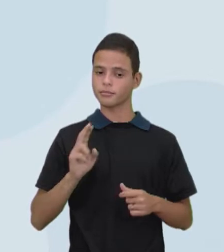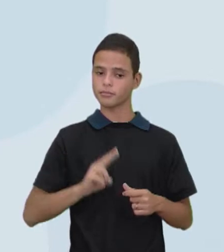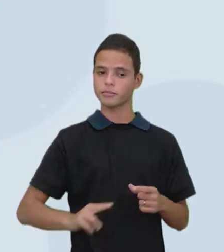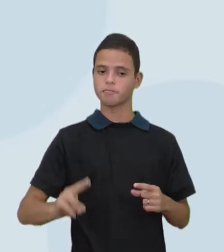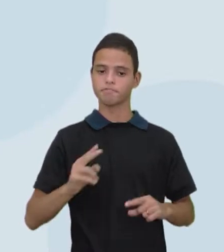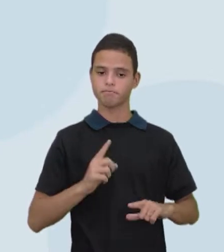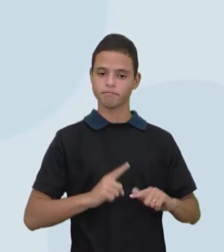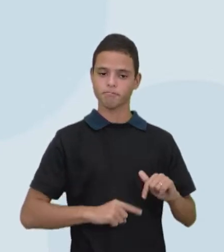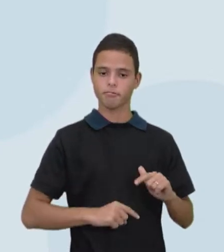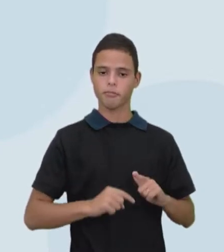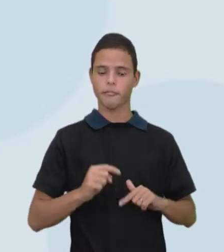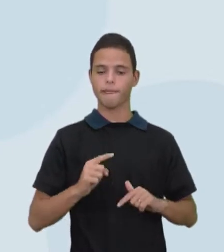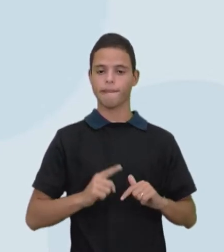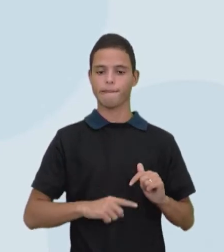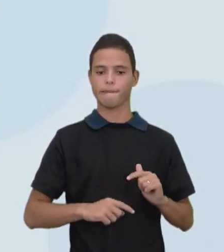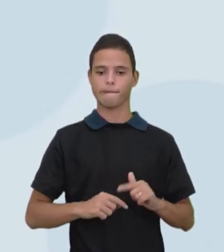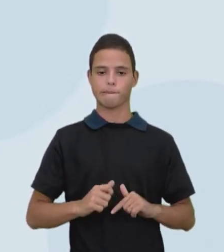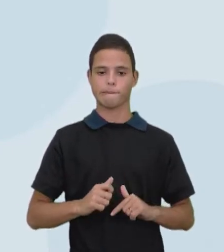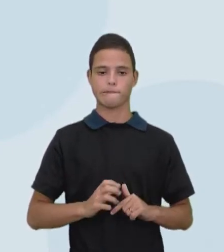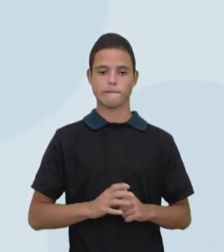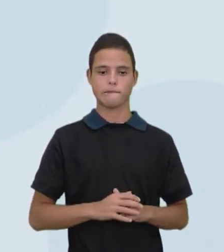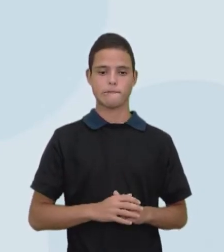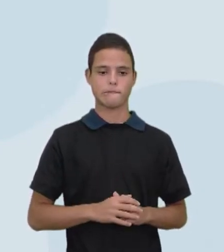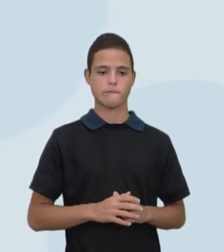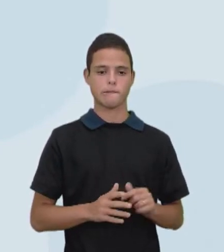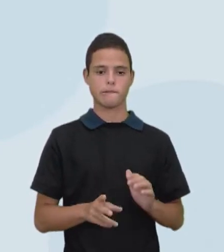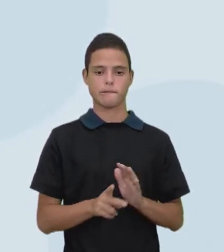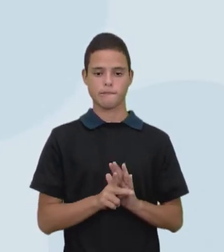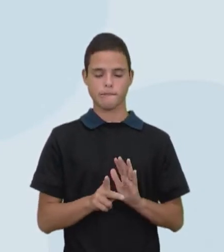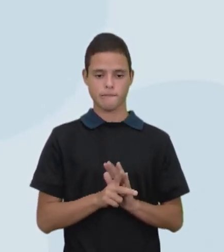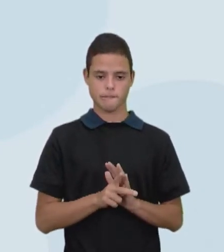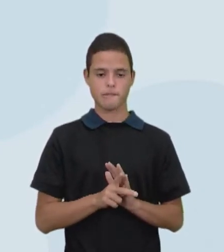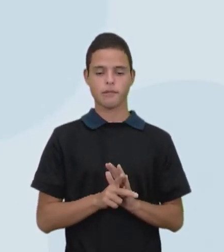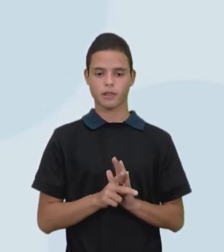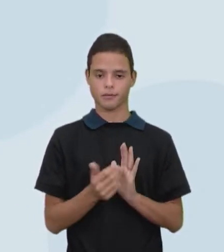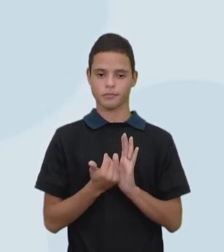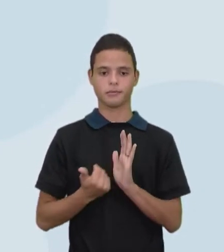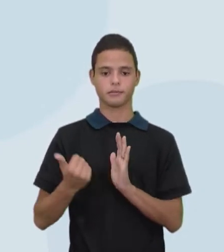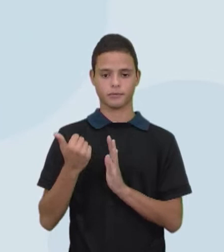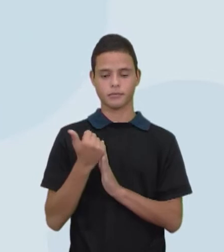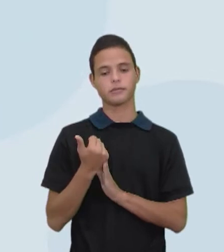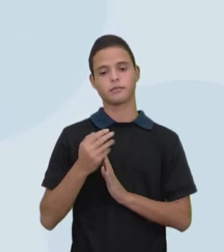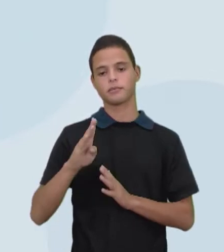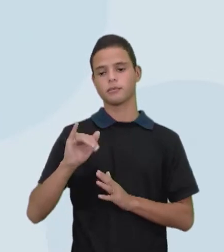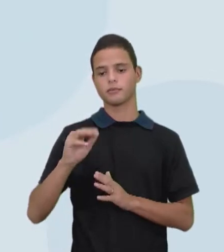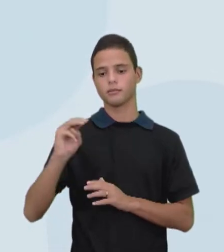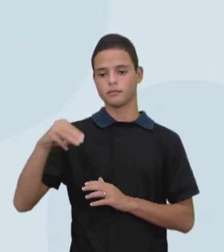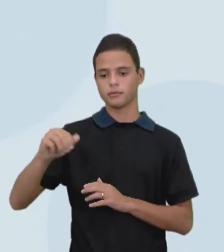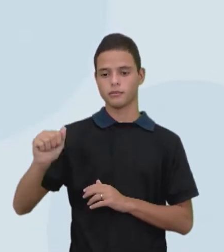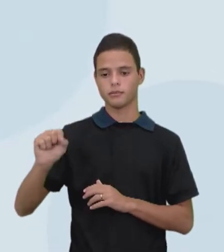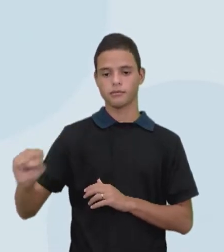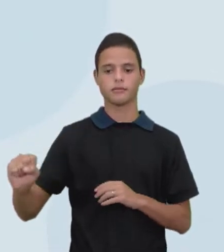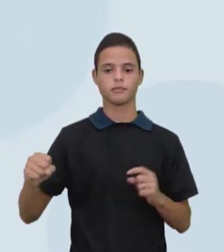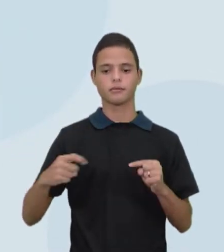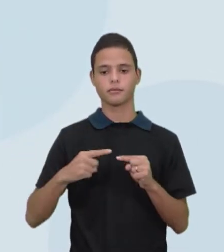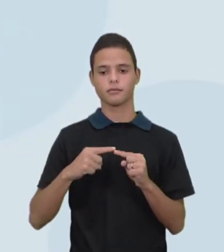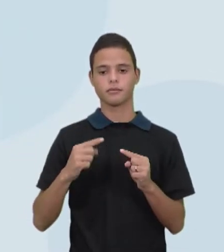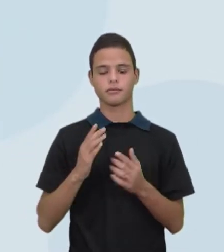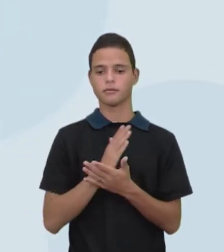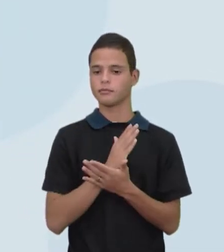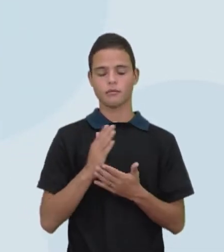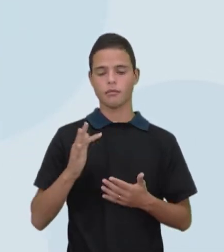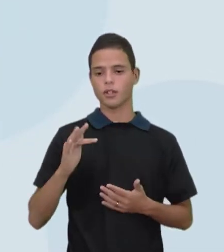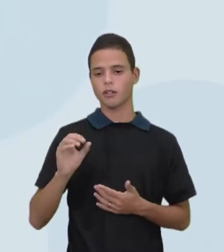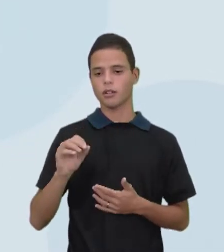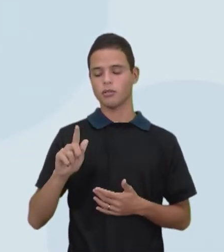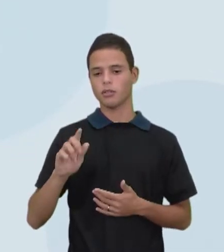Com equipamentos, usando tecnologias, para as queimas mais eficientes dessa biomassa, como é o caso de alguns fogões e